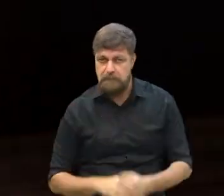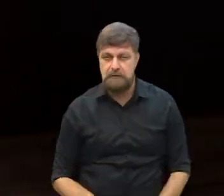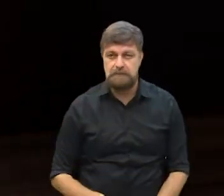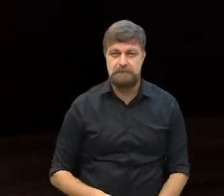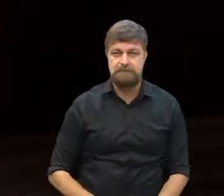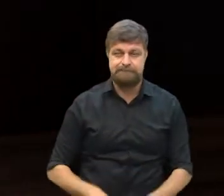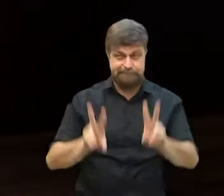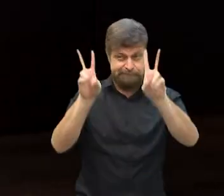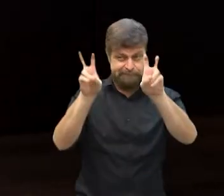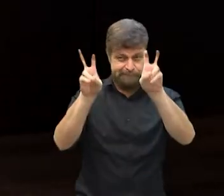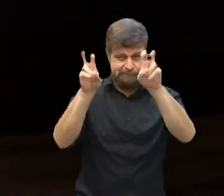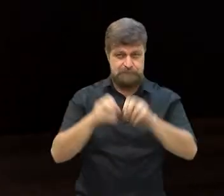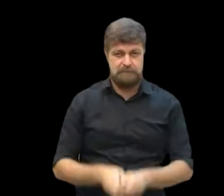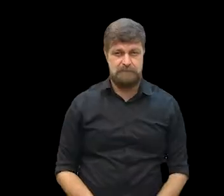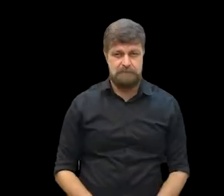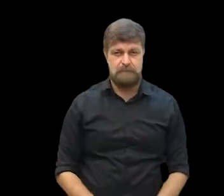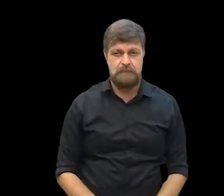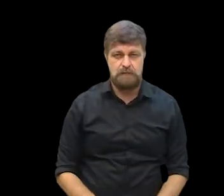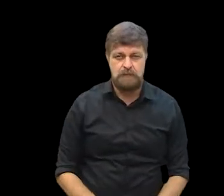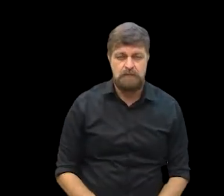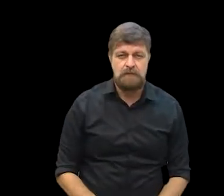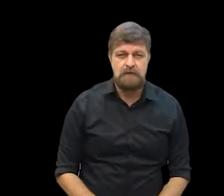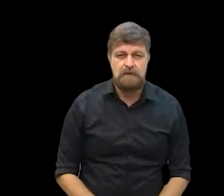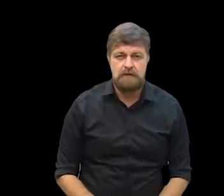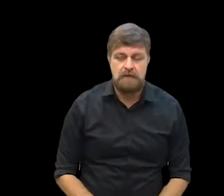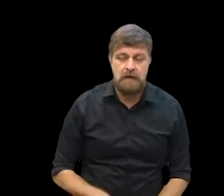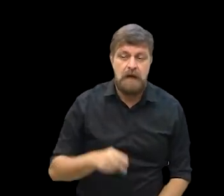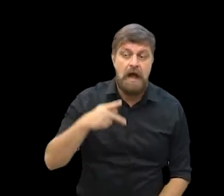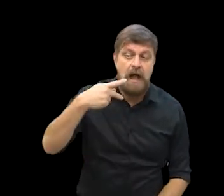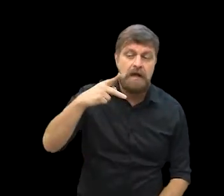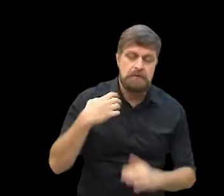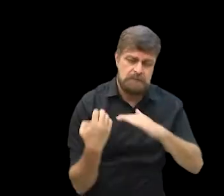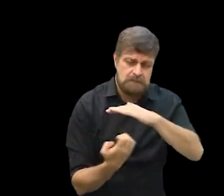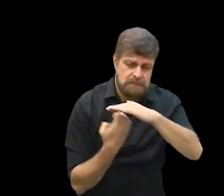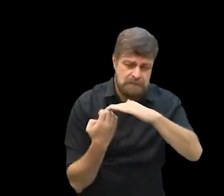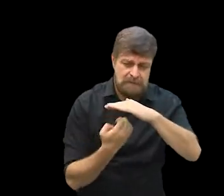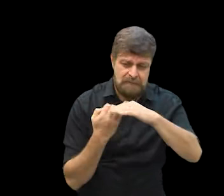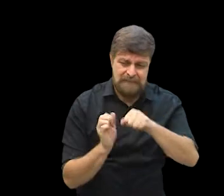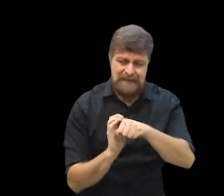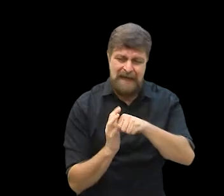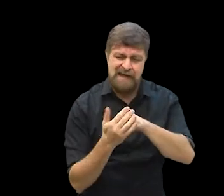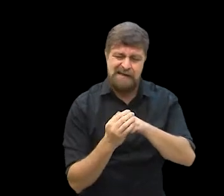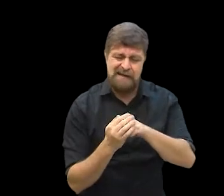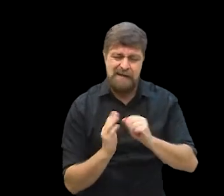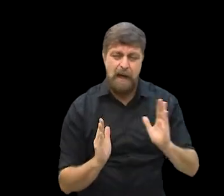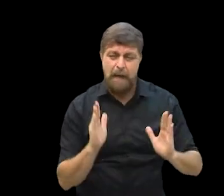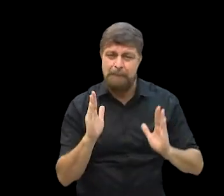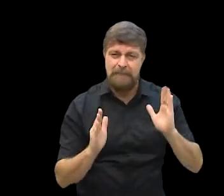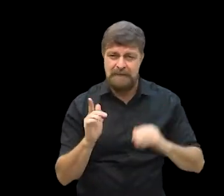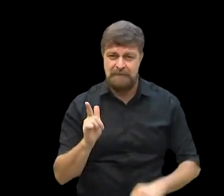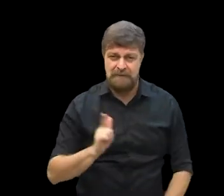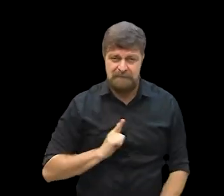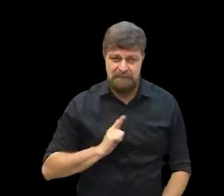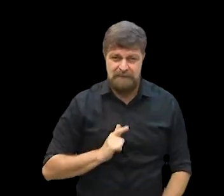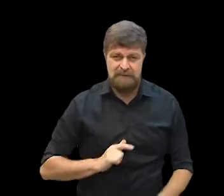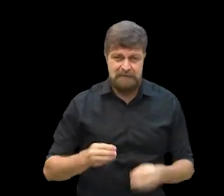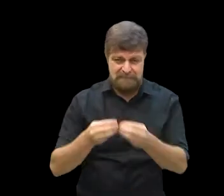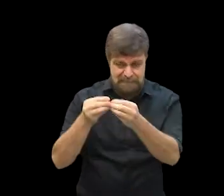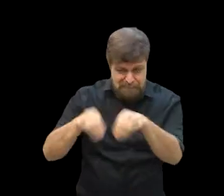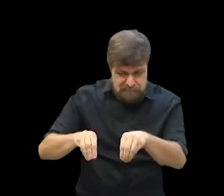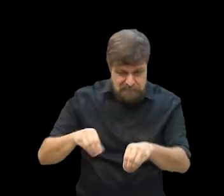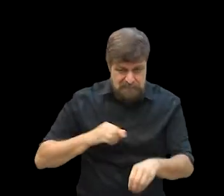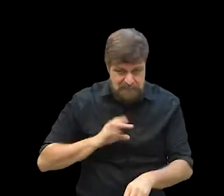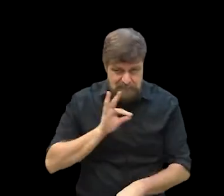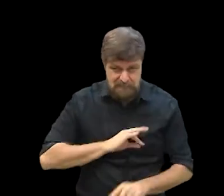gente conversa fala sobre isso. No caso da sua empresa, a pandemia da Covid-19 trouxe algum tipo